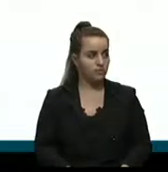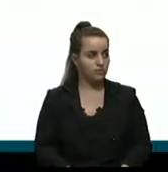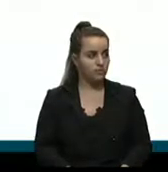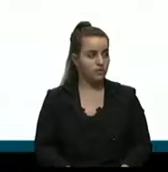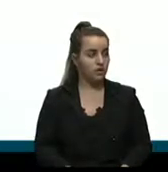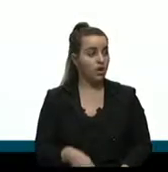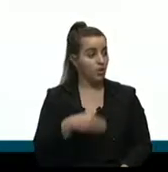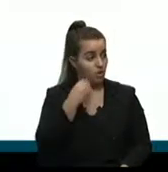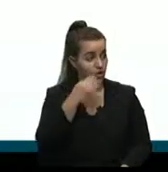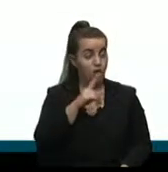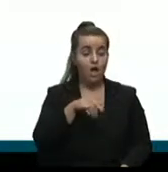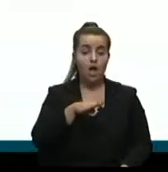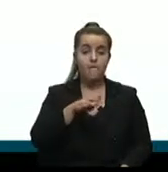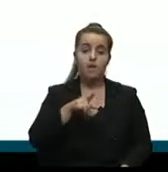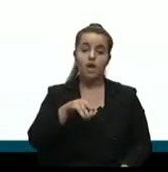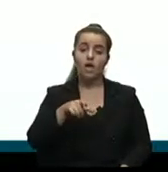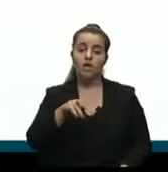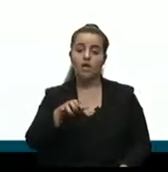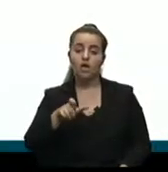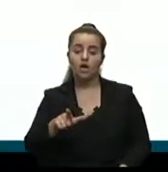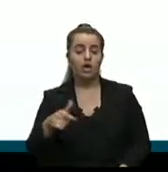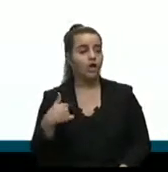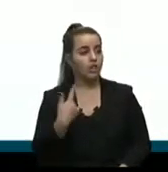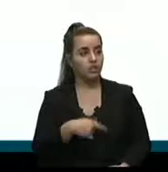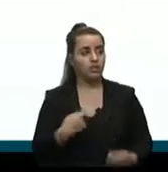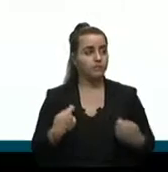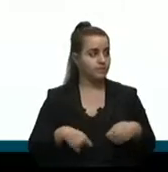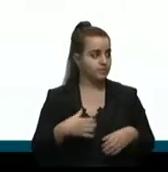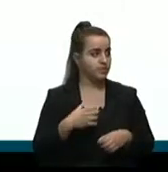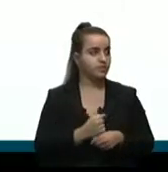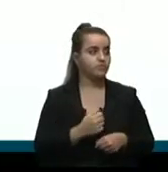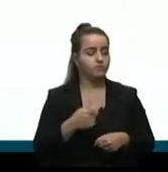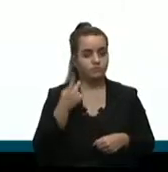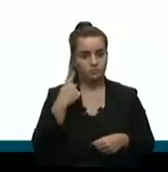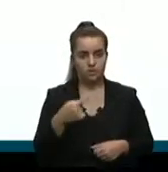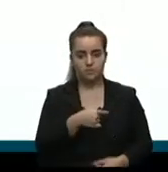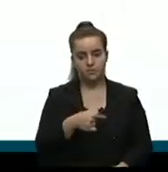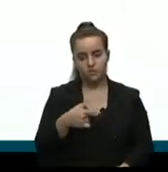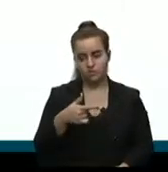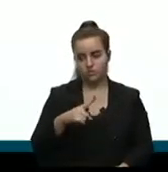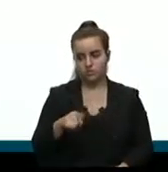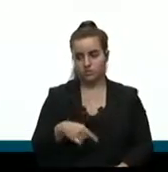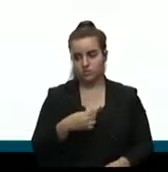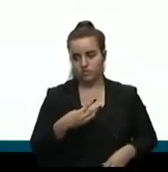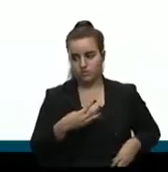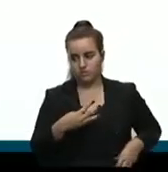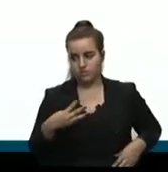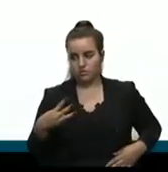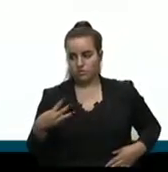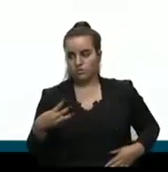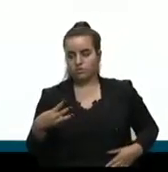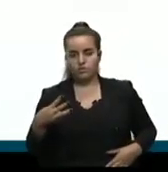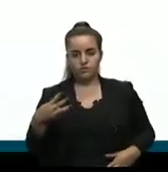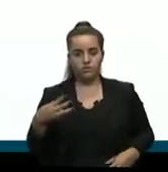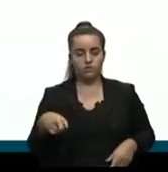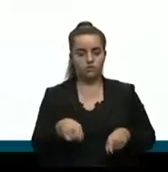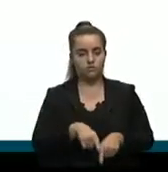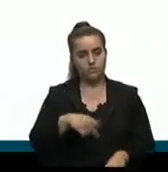Como o teste é bilateral, nós precisaremos calcular para menos 2,33 e